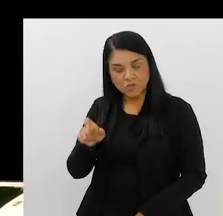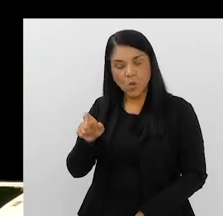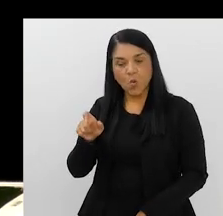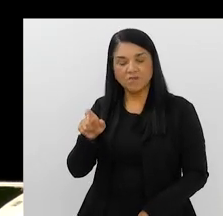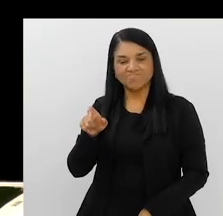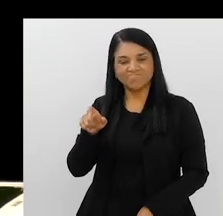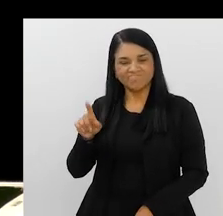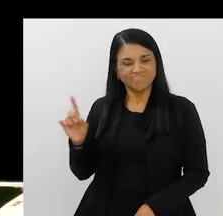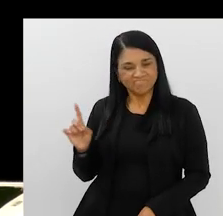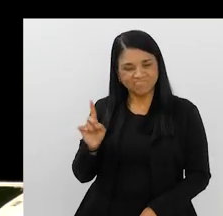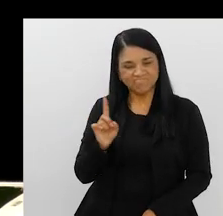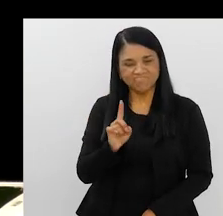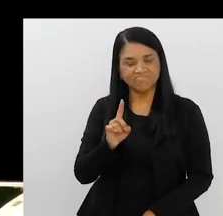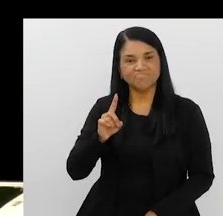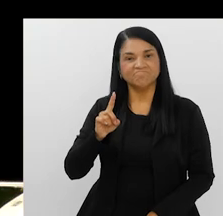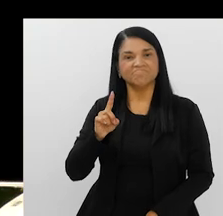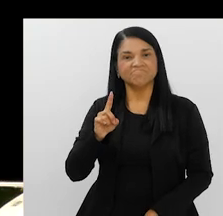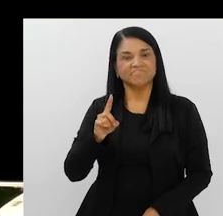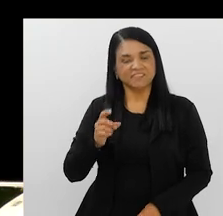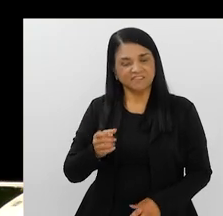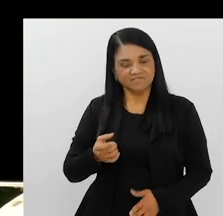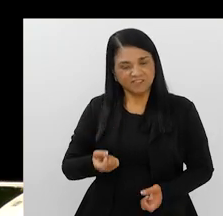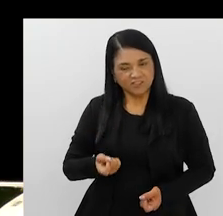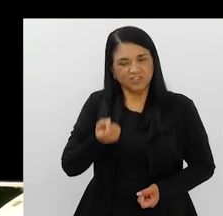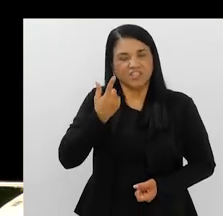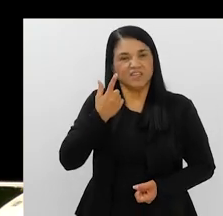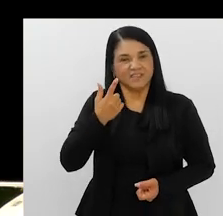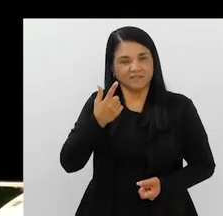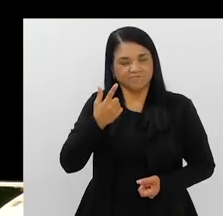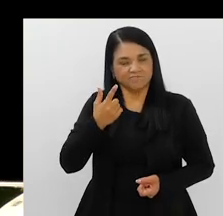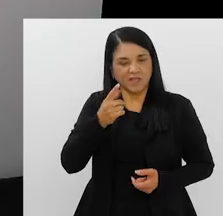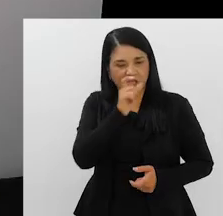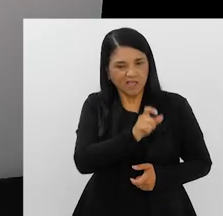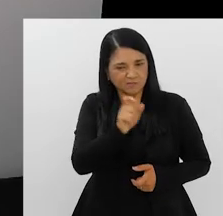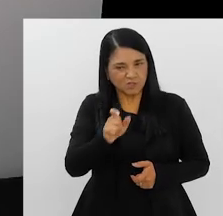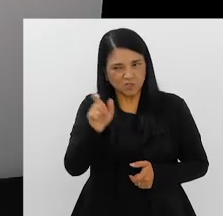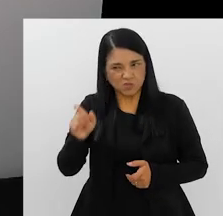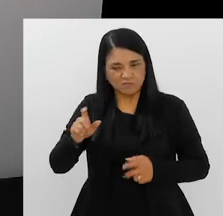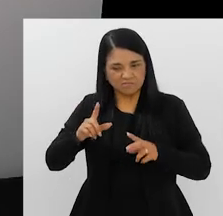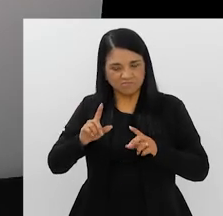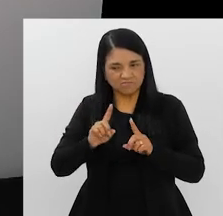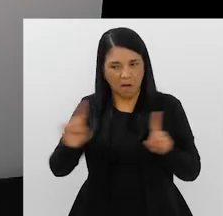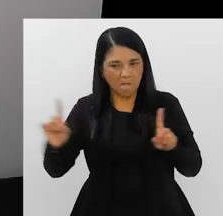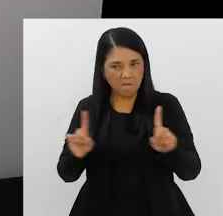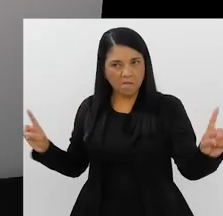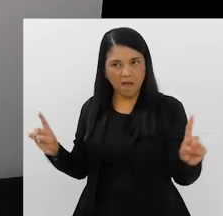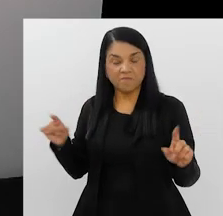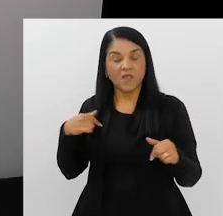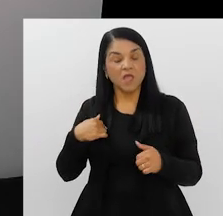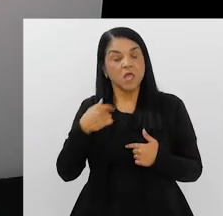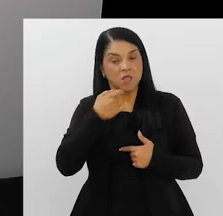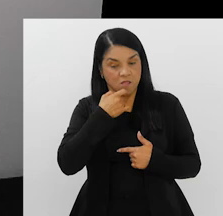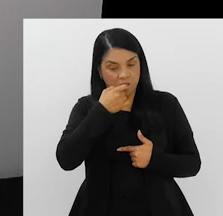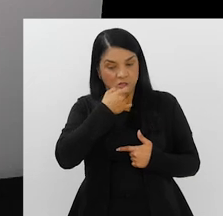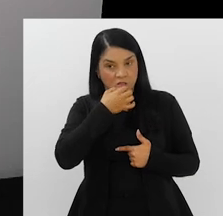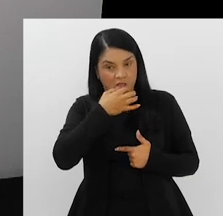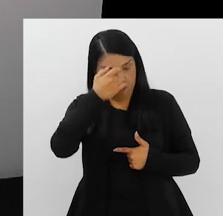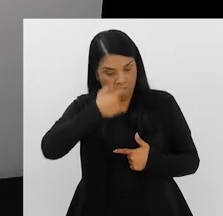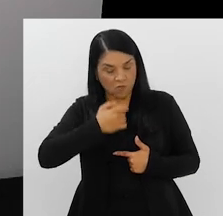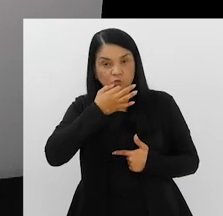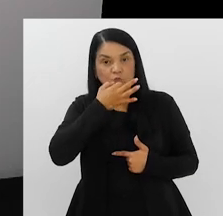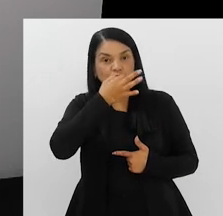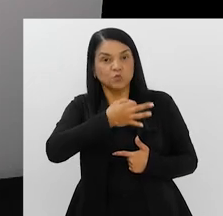causava uma estranheza e todo mundo se retraiu. E aí um dia eu sugeri uma matéria,